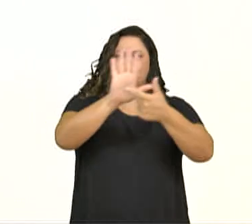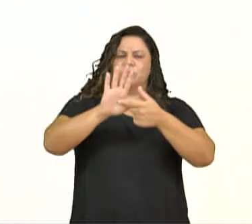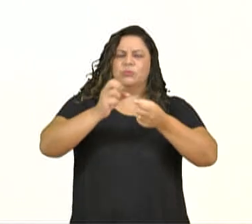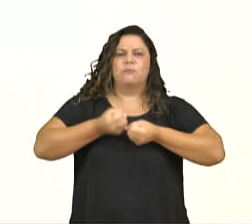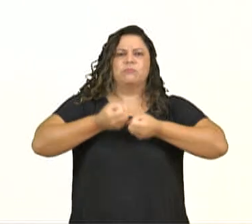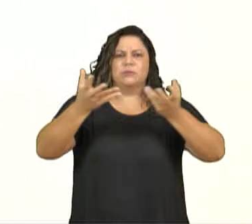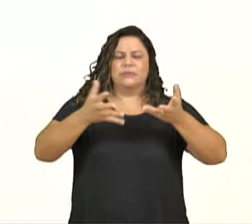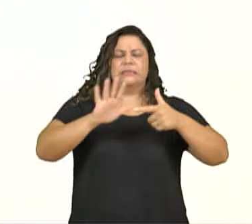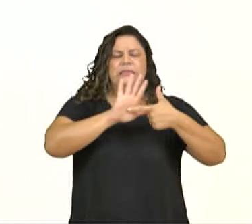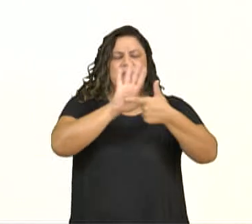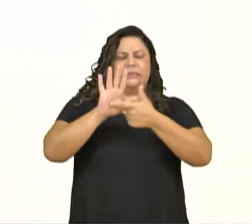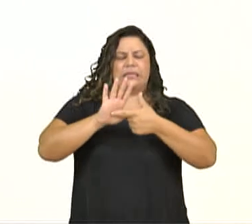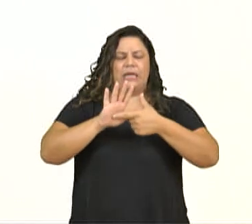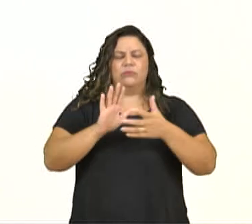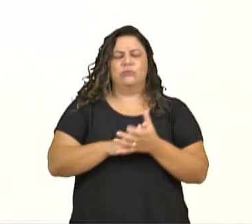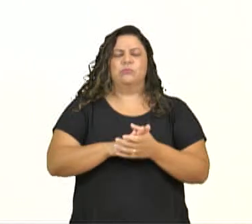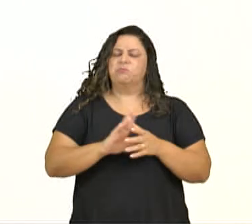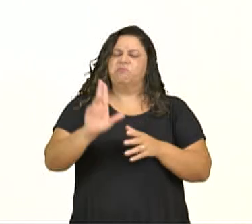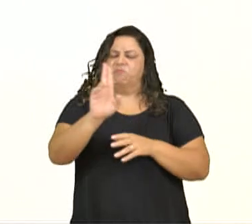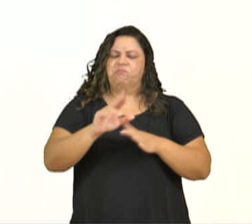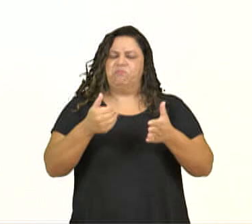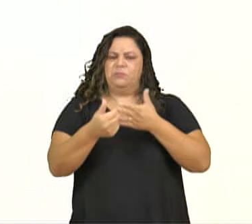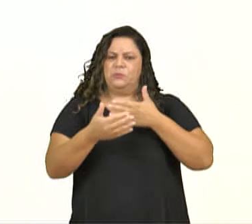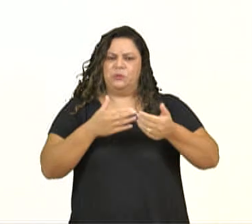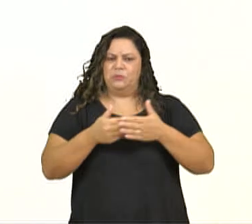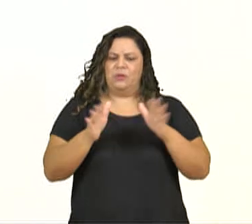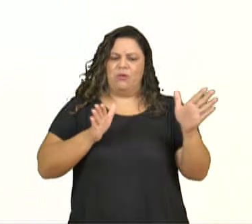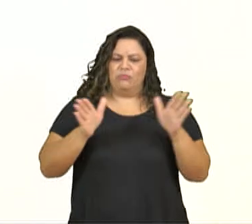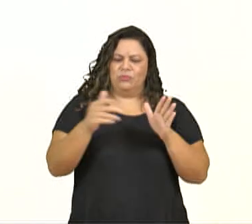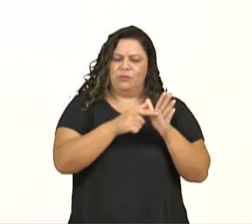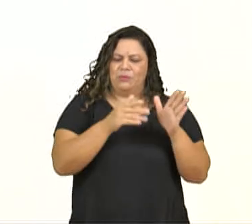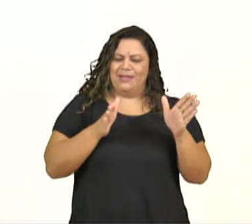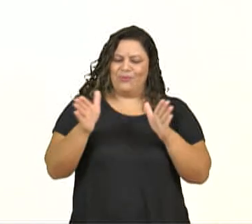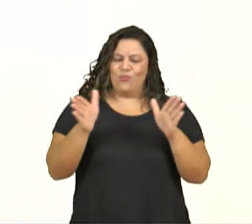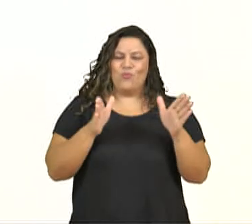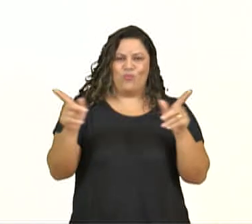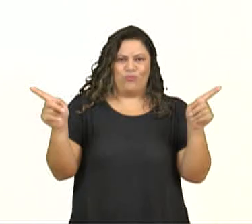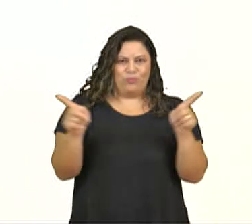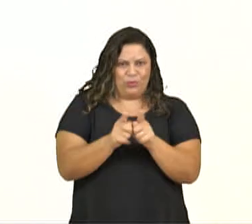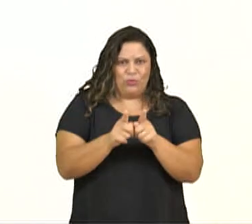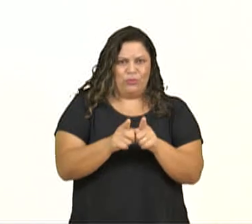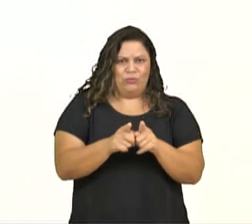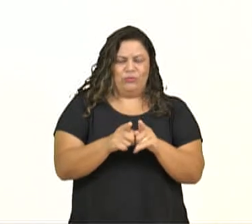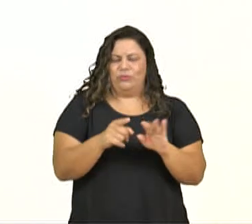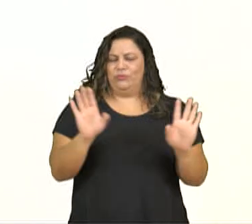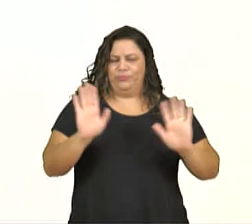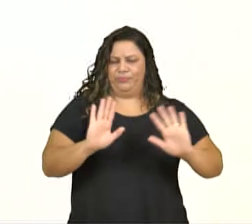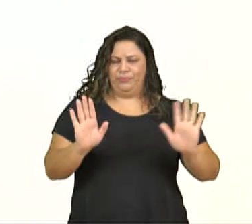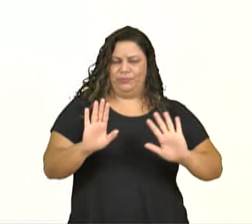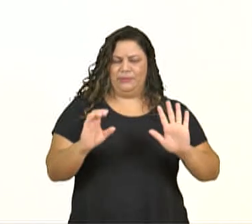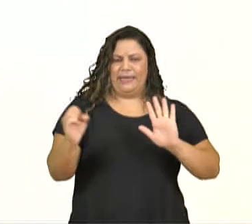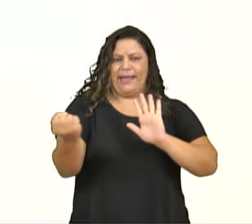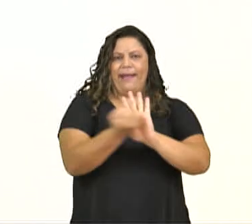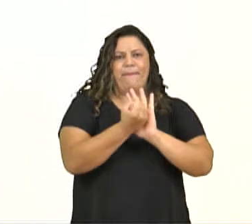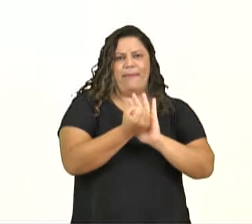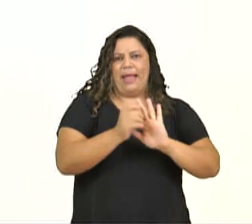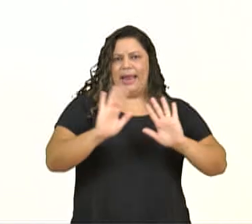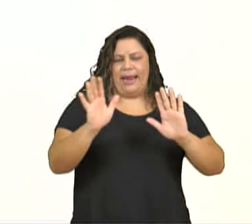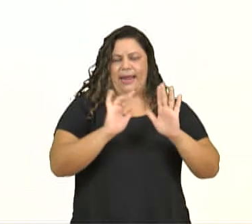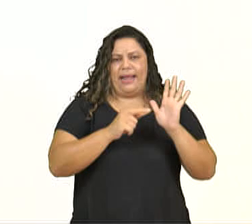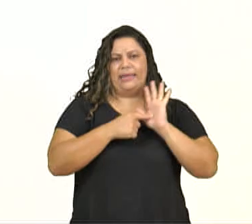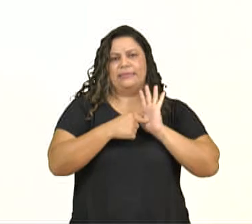obsoleto em um período de tempo curto e de forma proposital, sem comprometer a imagem da marca. Quantas